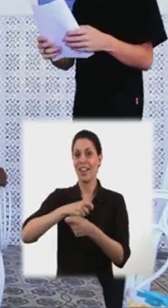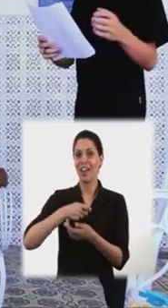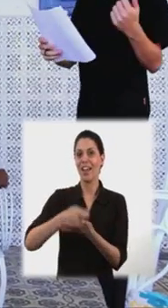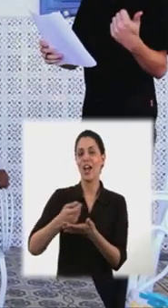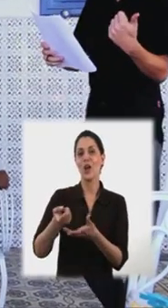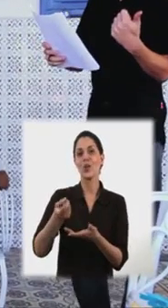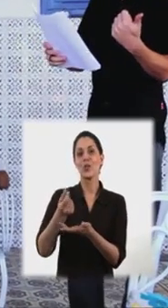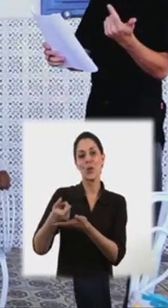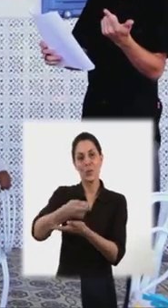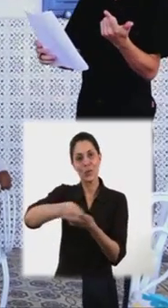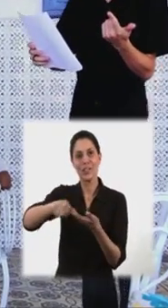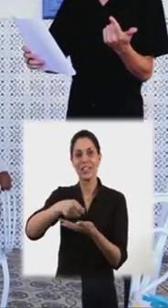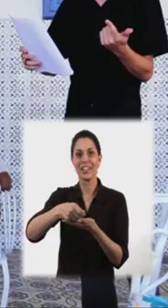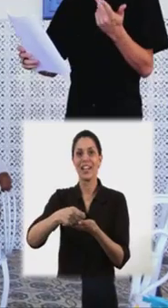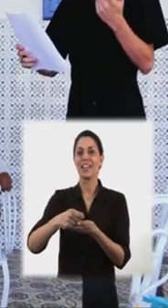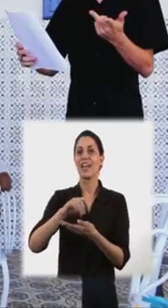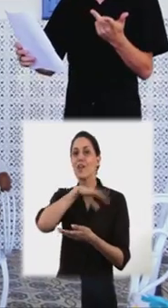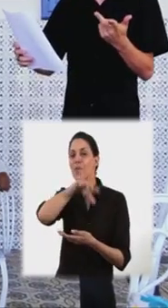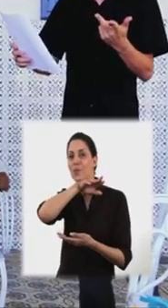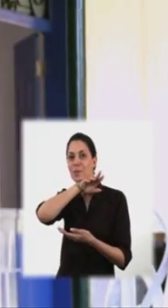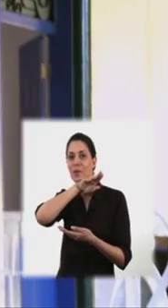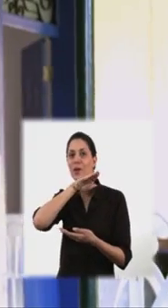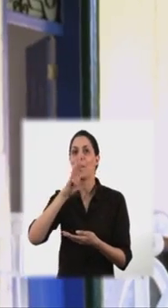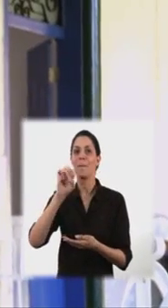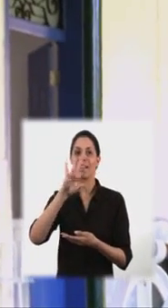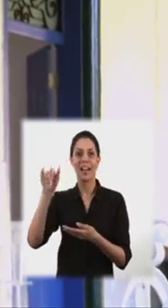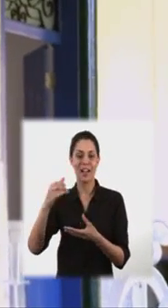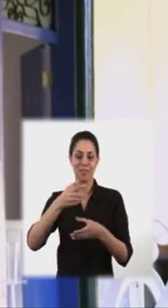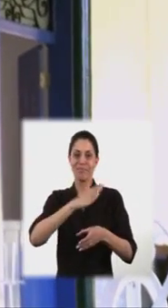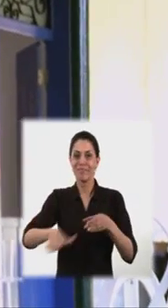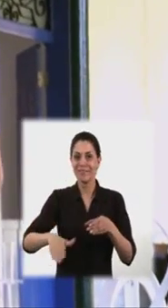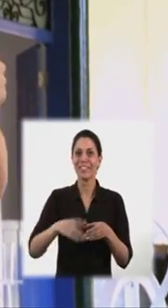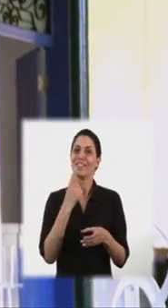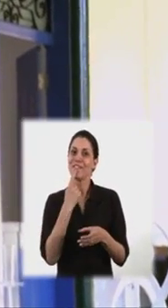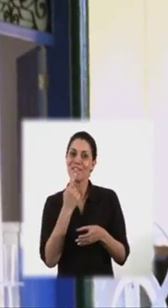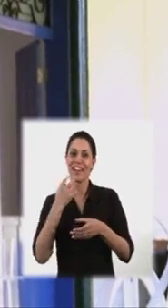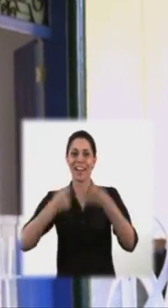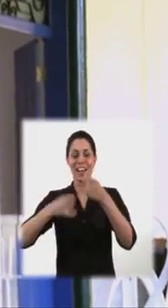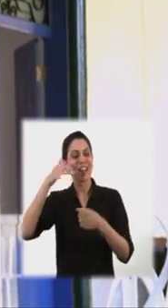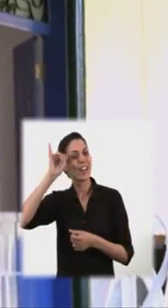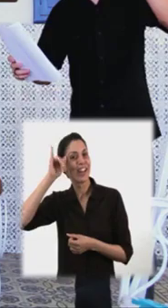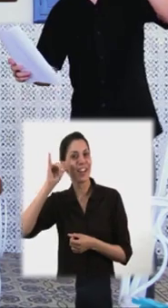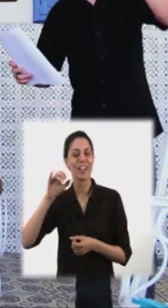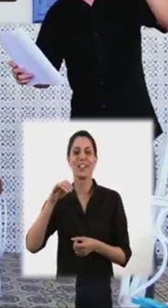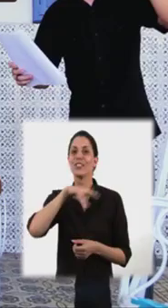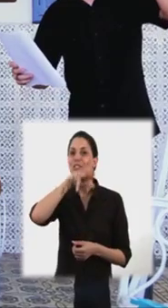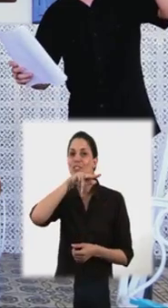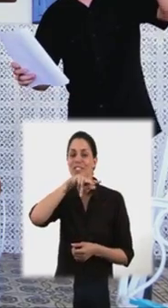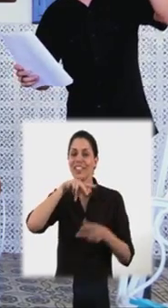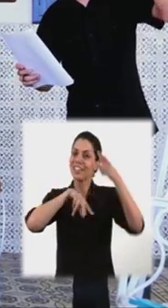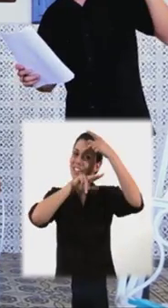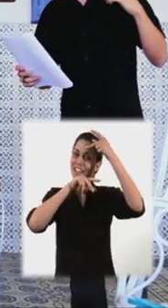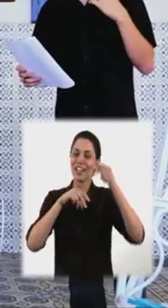troco. Temos charque com cuscuz, pirão de rabo de porco, refresco de beterraba, leite de vaca e de cabra, carne de bode e suínos, e como o dono é astuto,